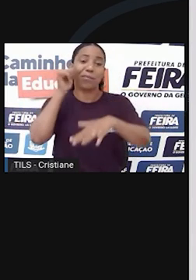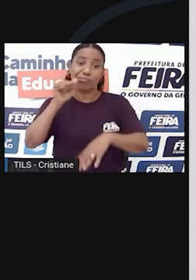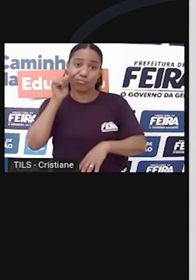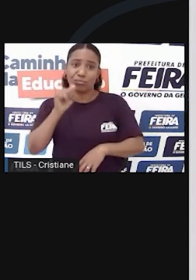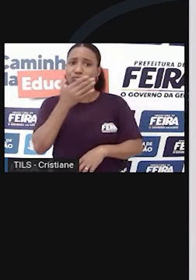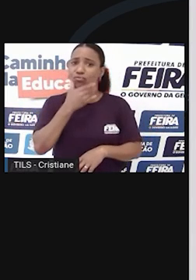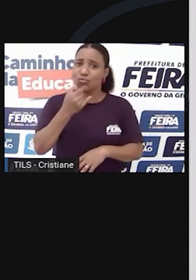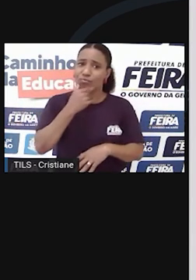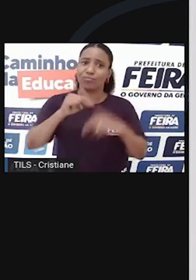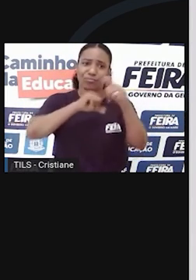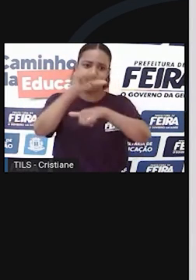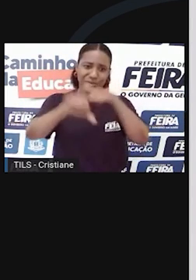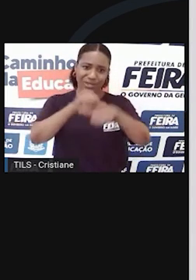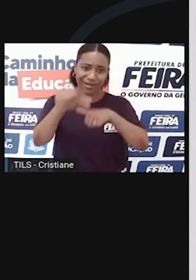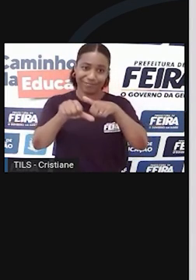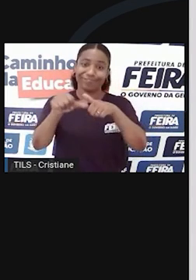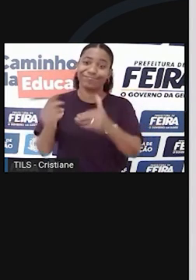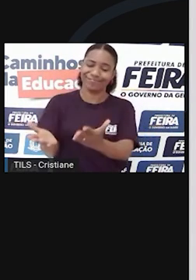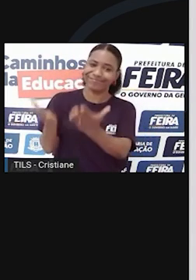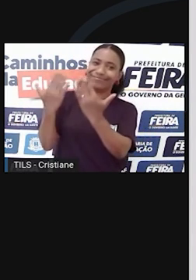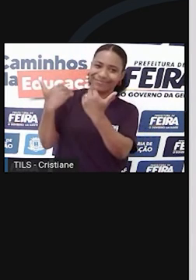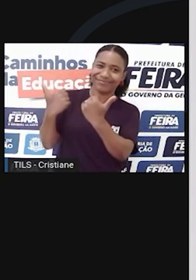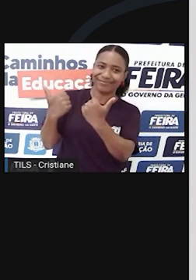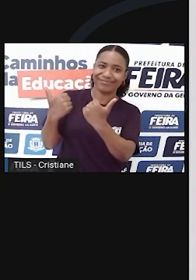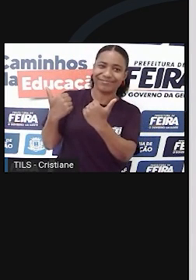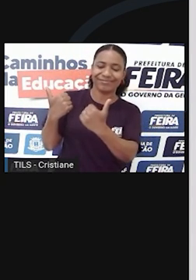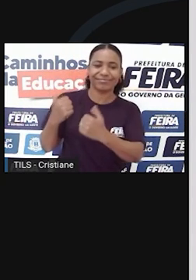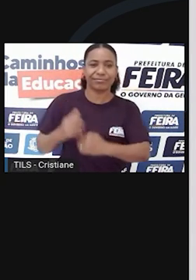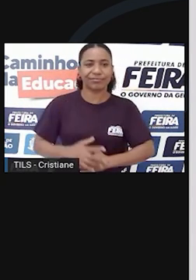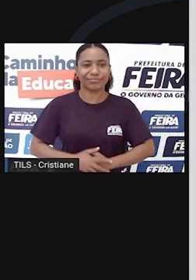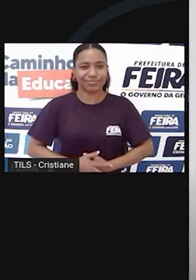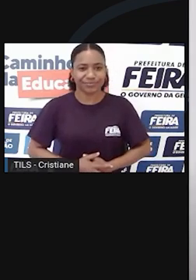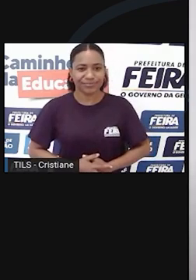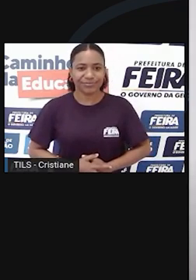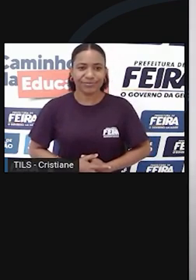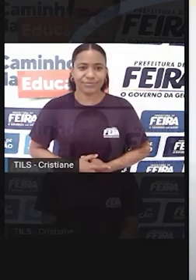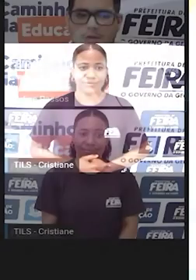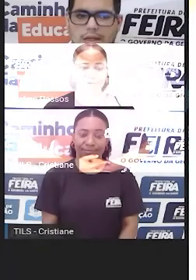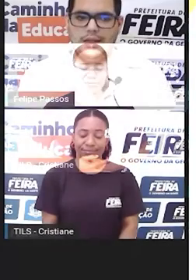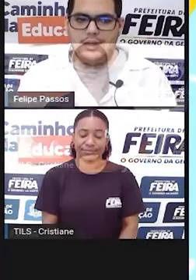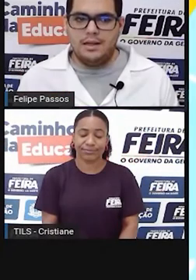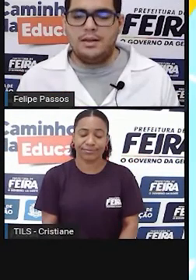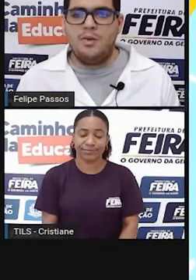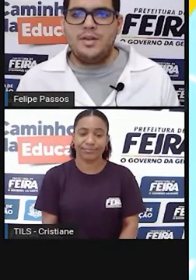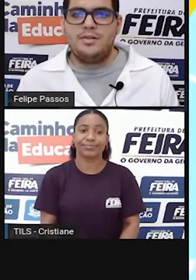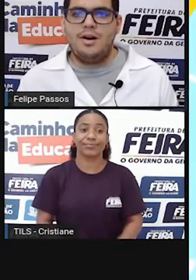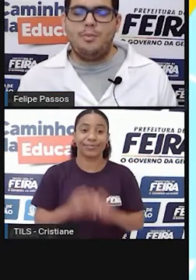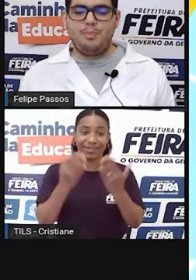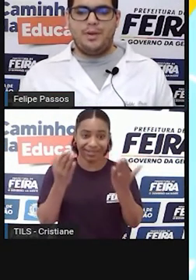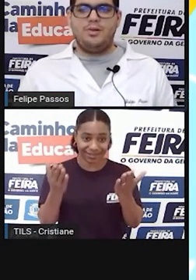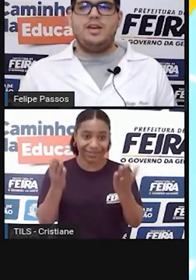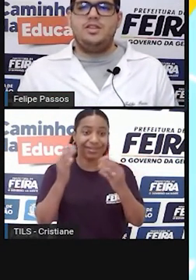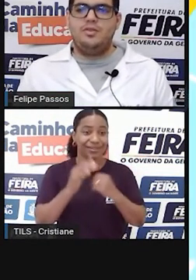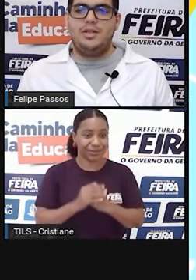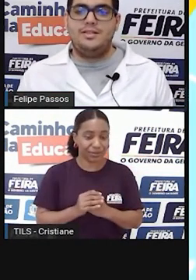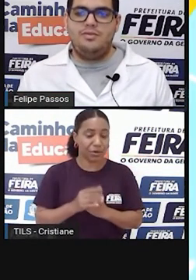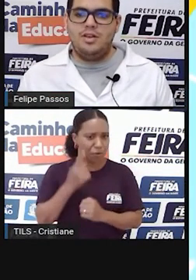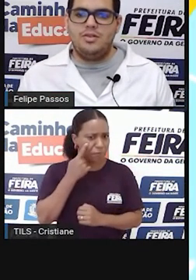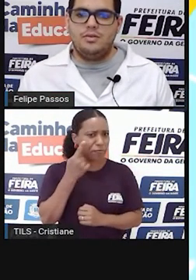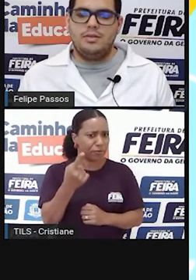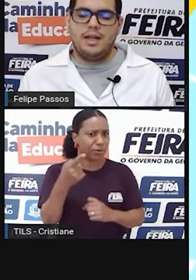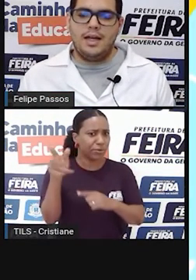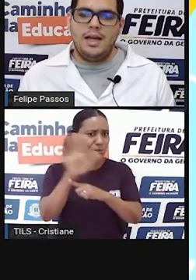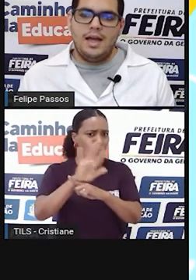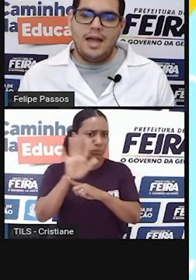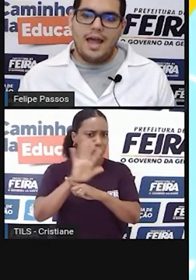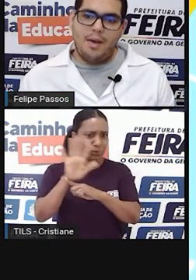Vem com a gente! Então, pessoal, pelo que a gente viu nesse